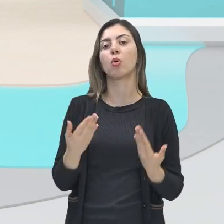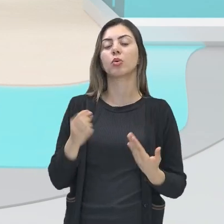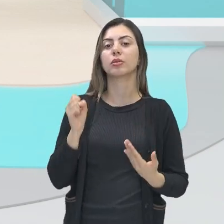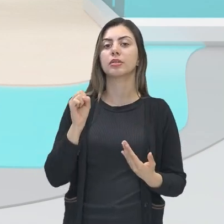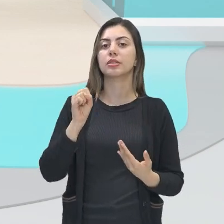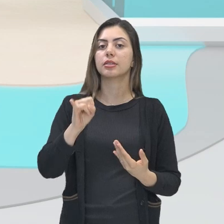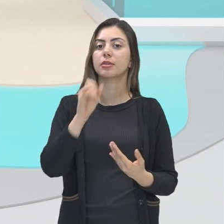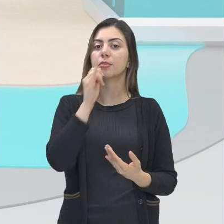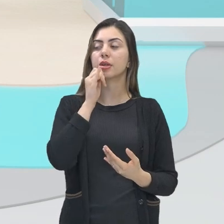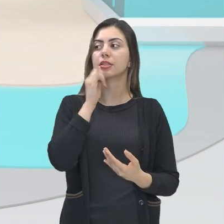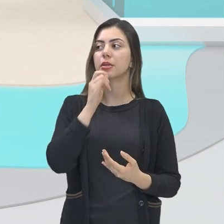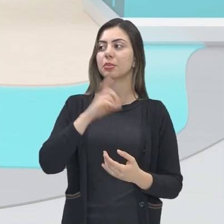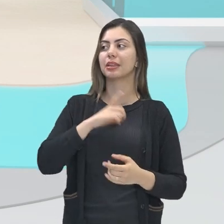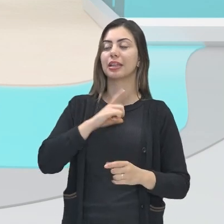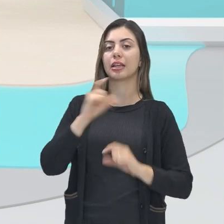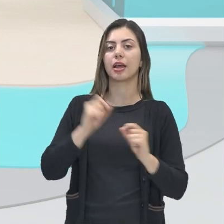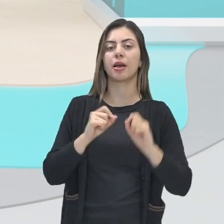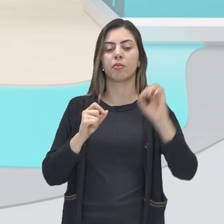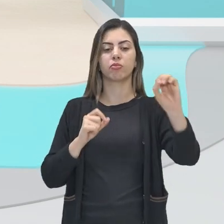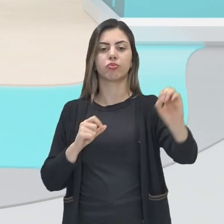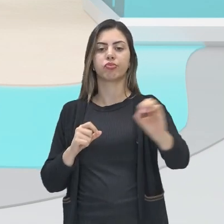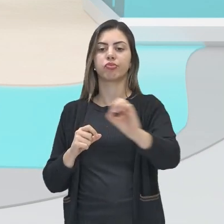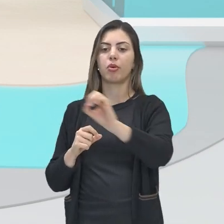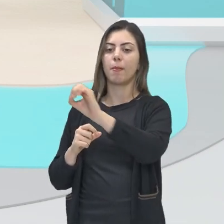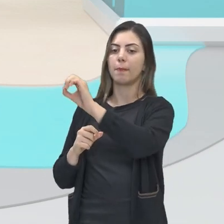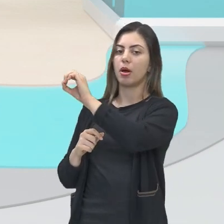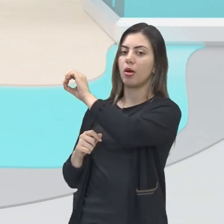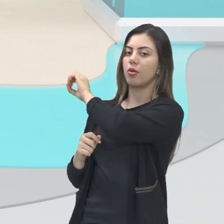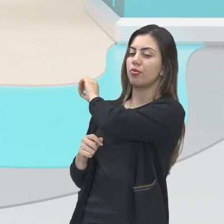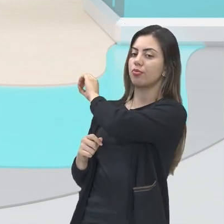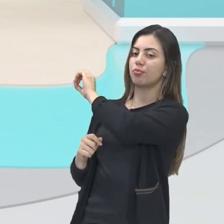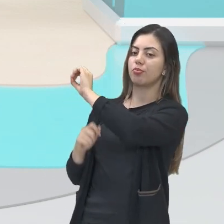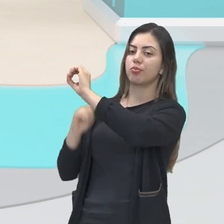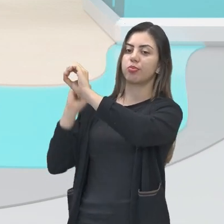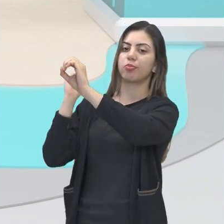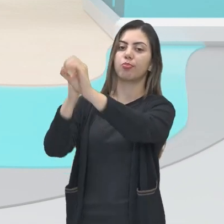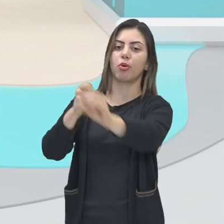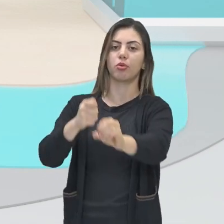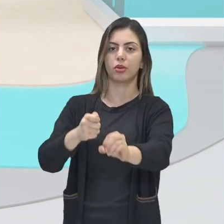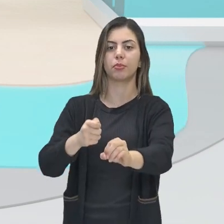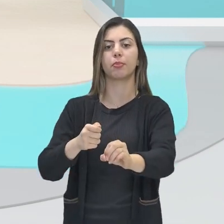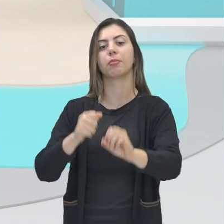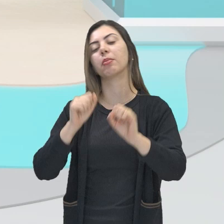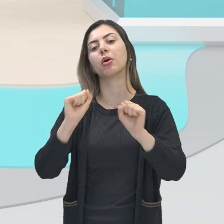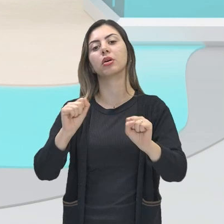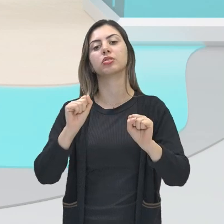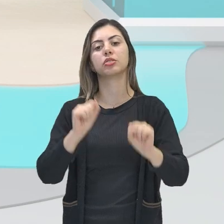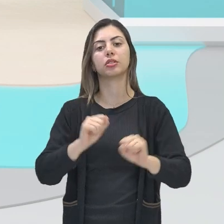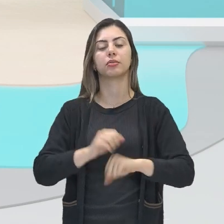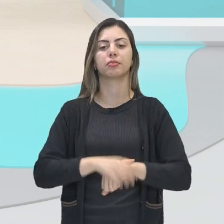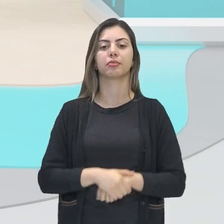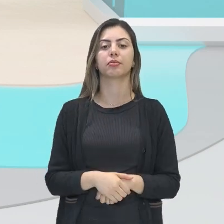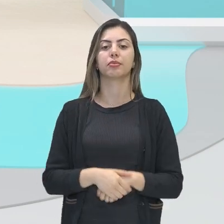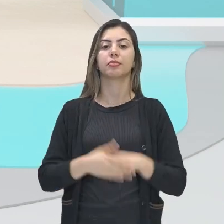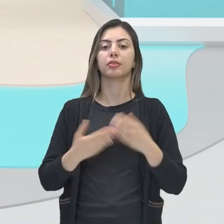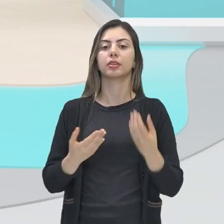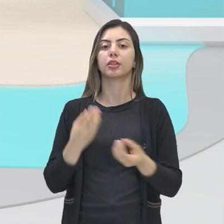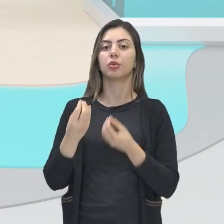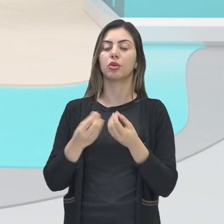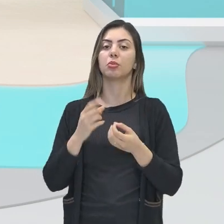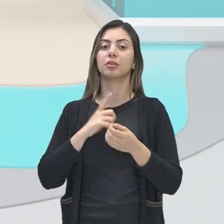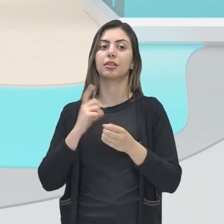bater atrás, né, ele pode rebater de novo para trás, de forma que ela volte, né, durante essa rebatida, vá lá para